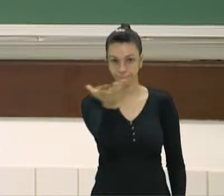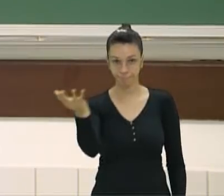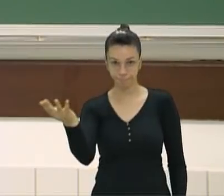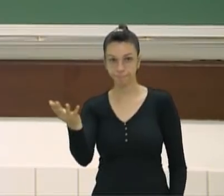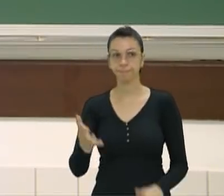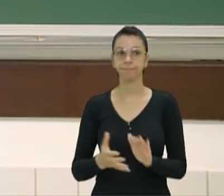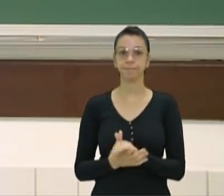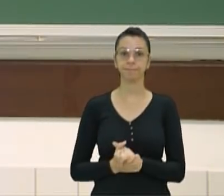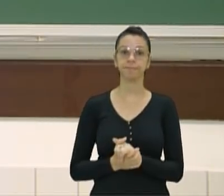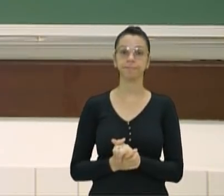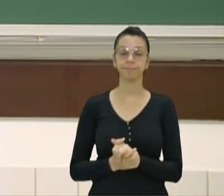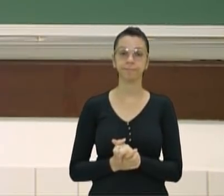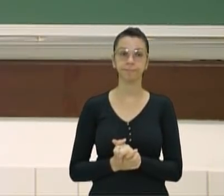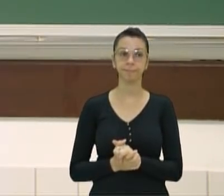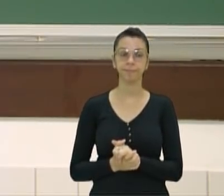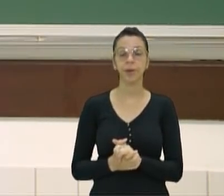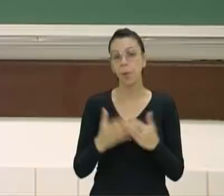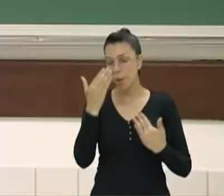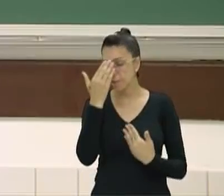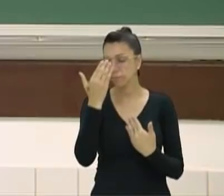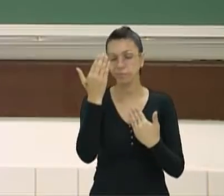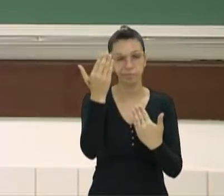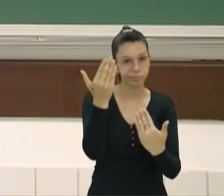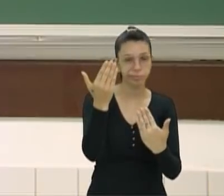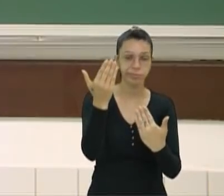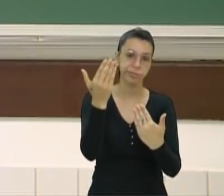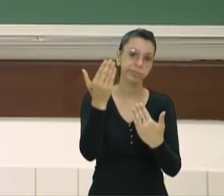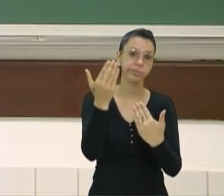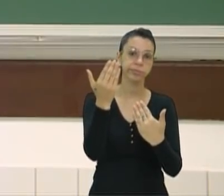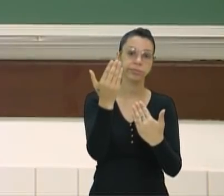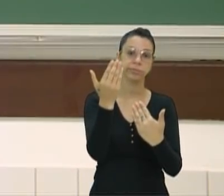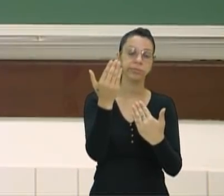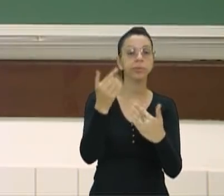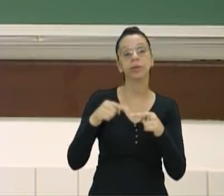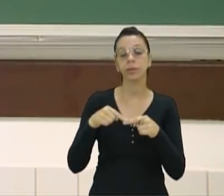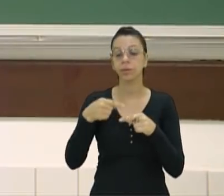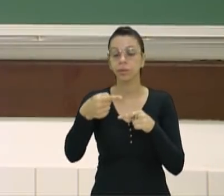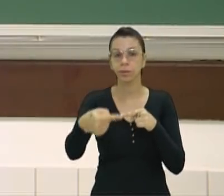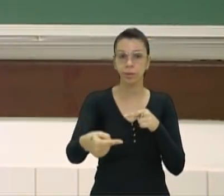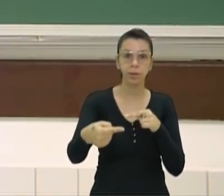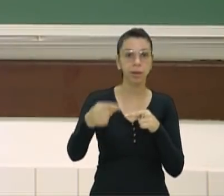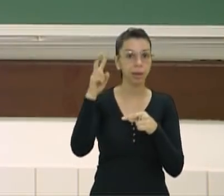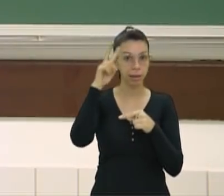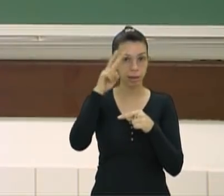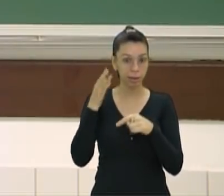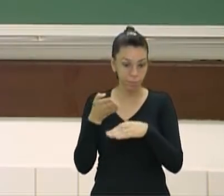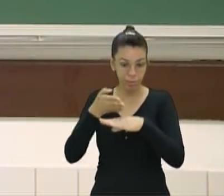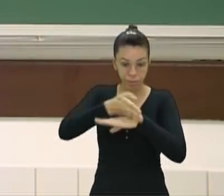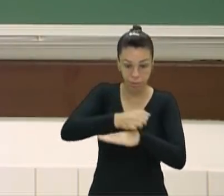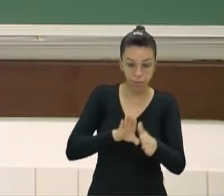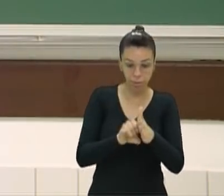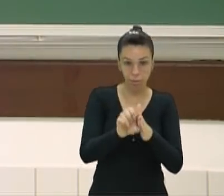telinha. Fica aqui o meu agradecimento. E depois, lembre-se, entre lá no